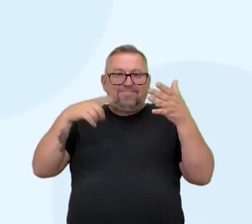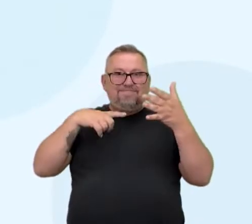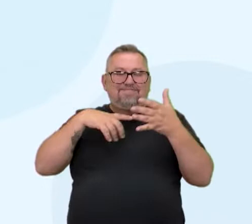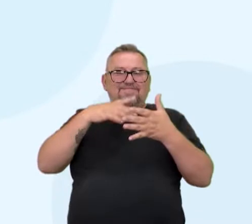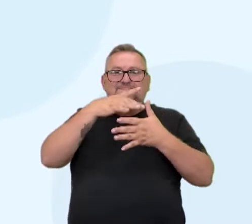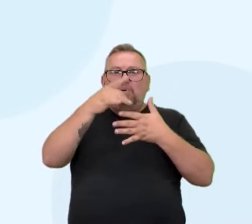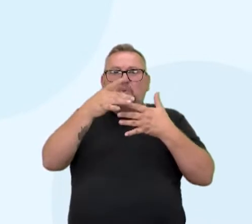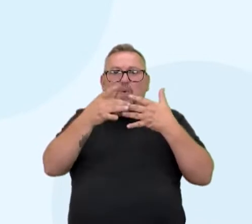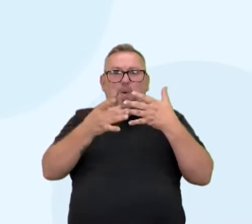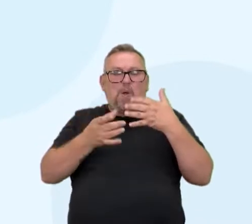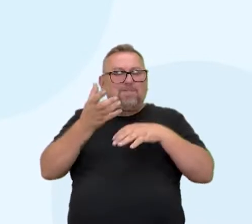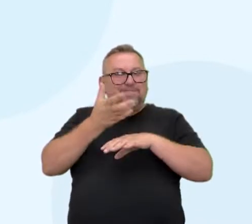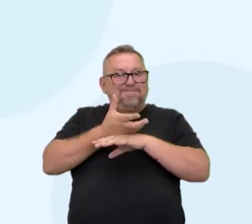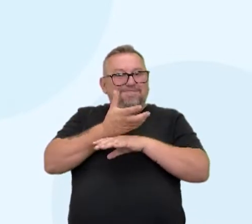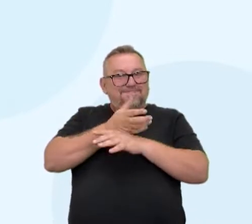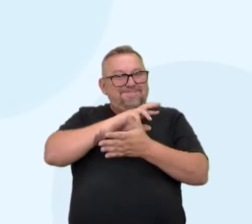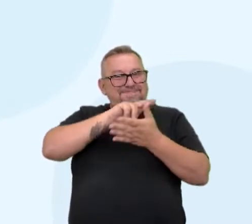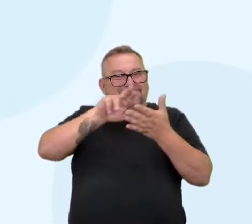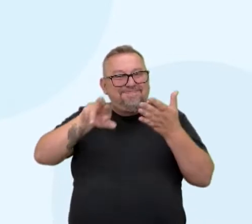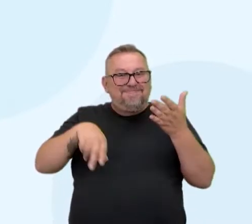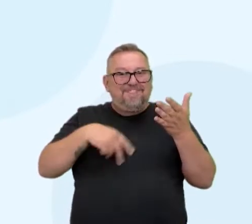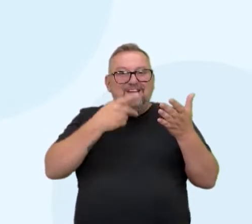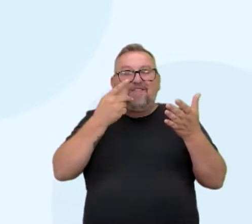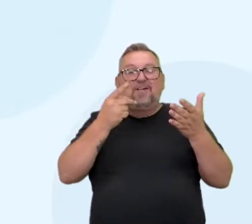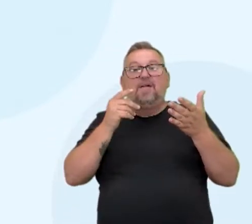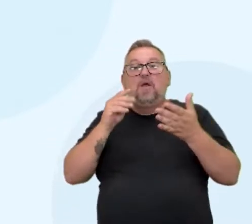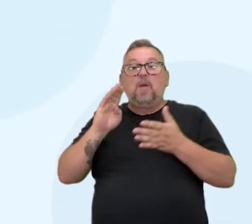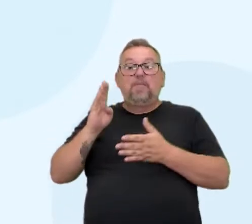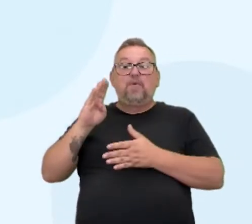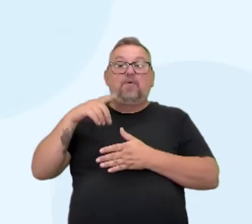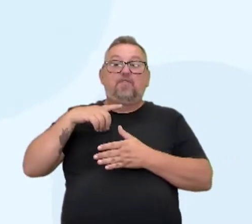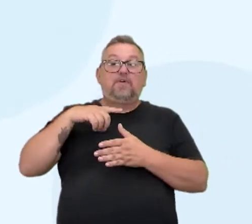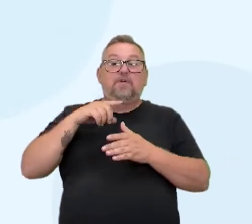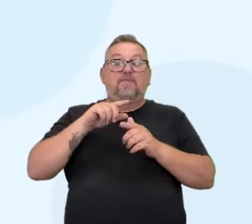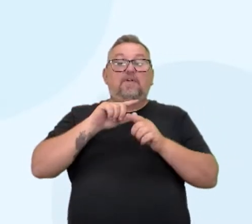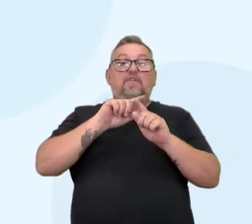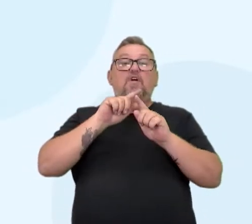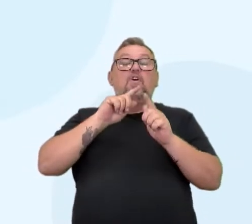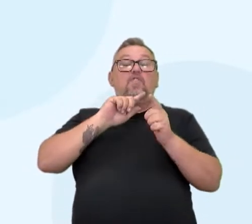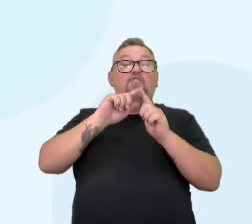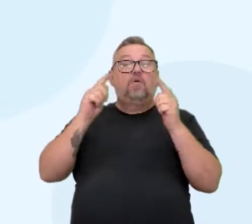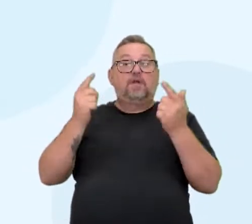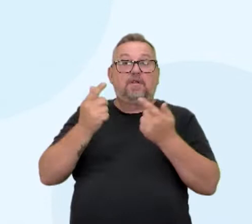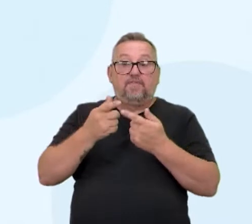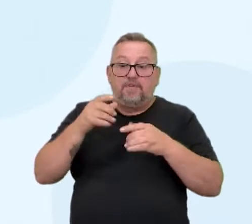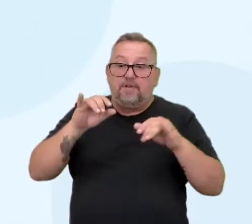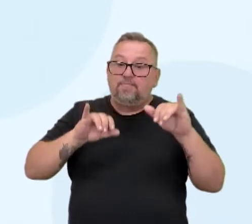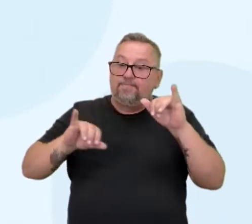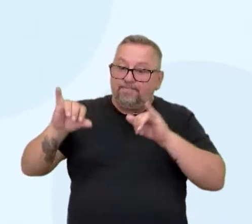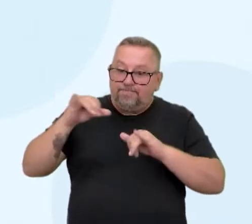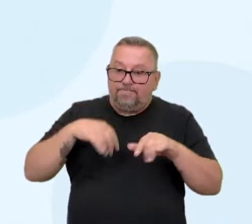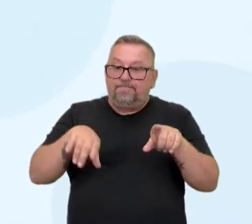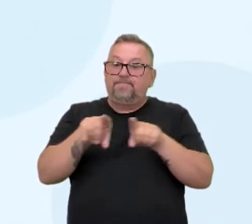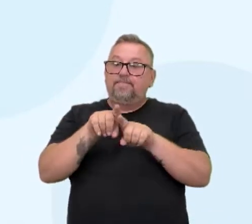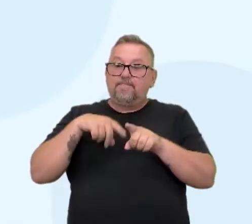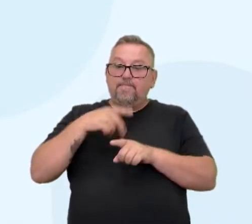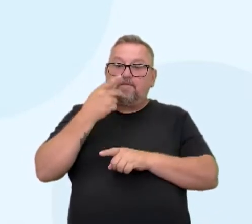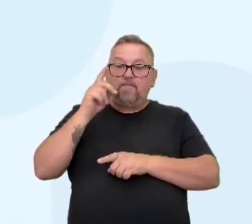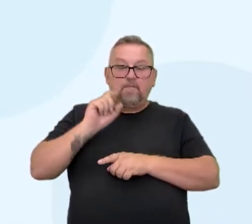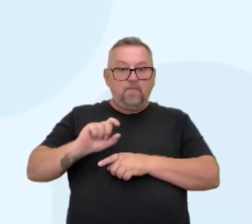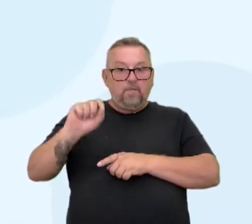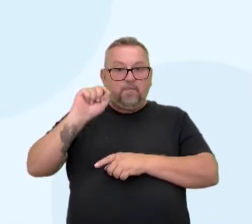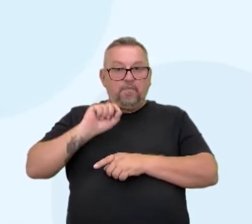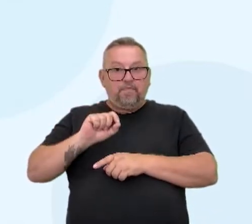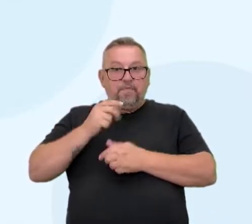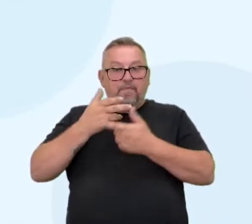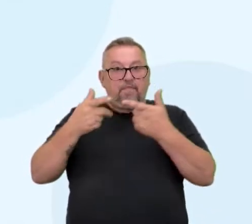interdisciplinaridade, Perfeito, é isso mesmo. Porque você está falando de biologia, você está falando de geografia, você está falando de química e você está falando aí